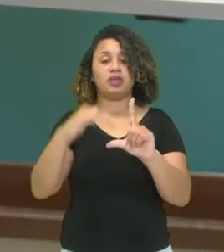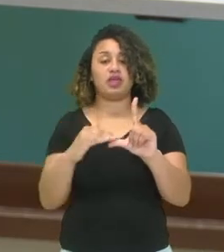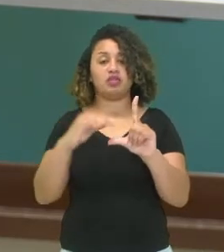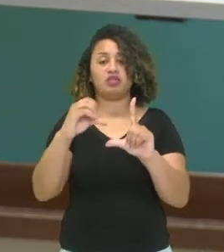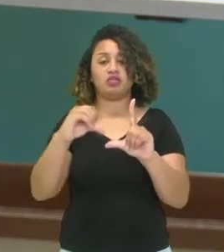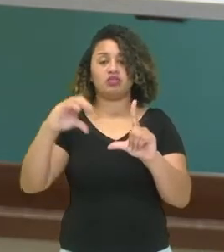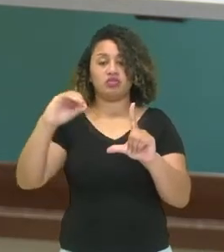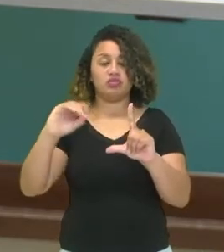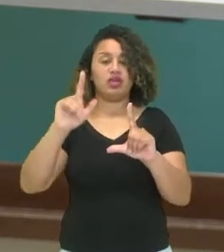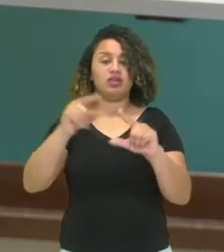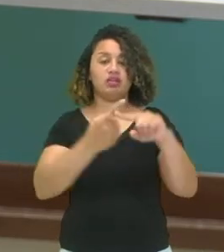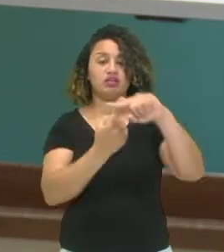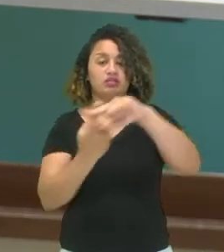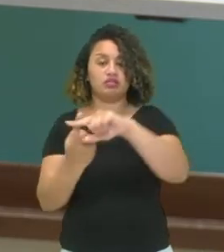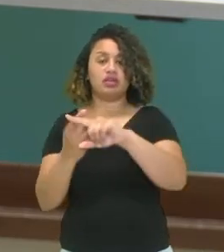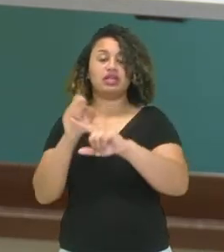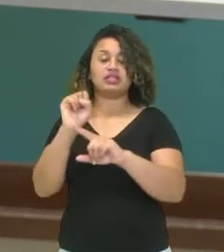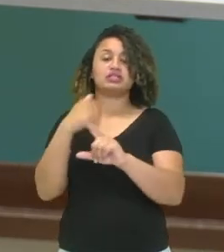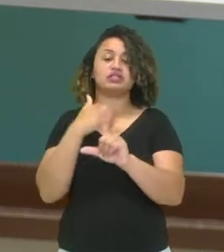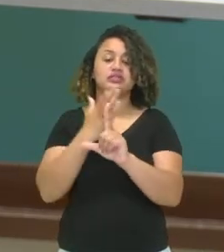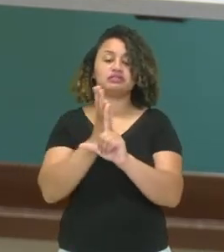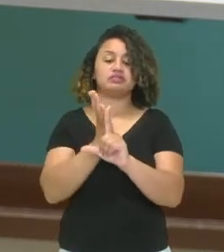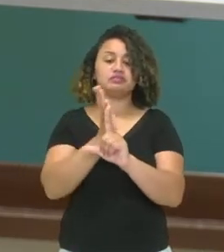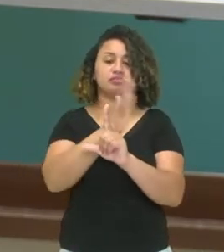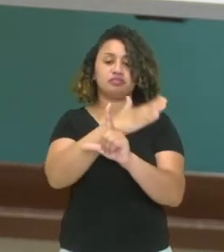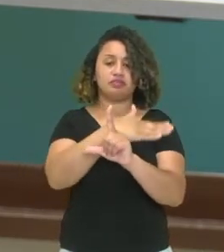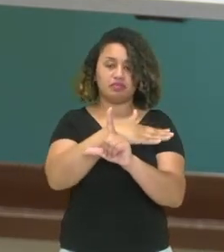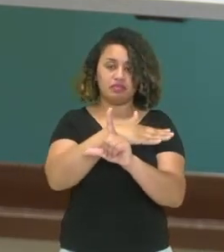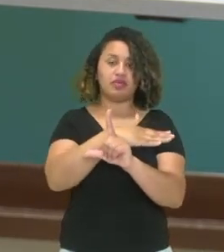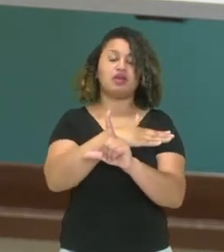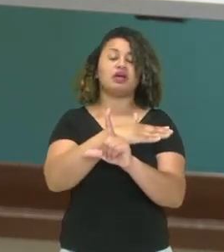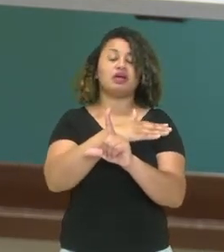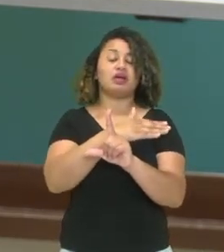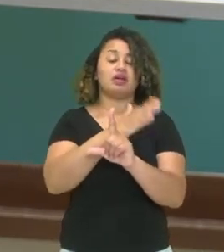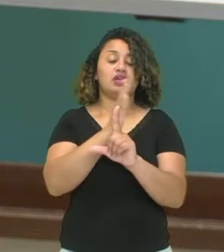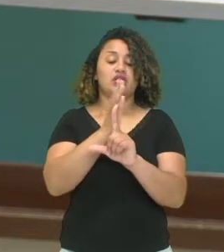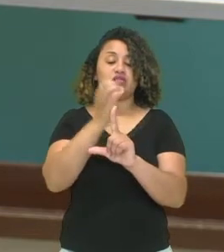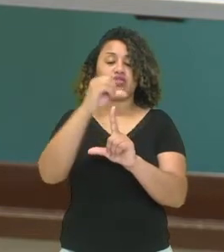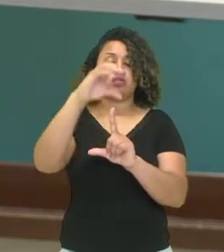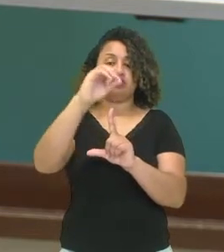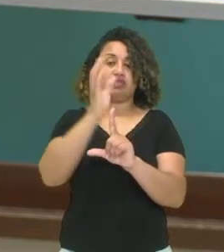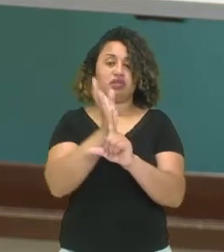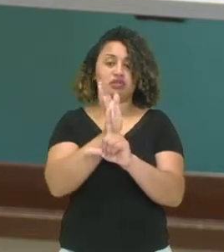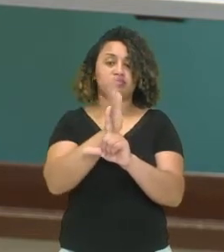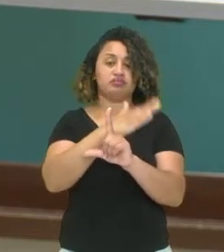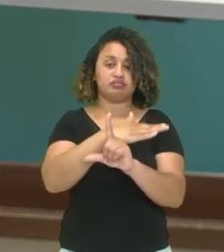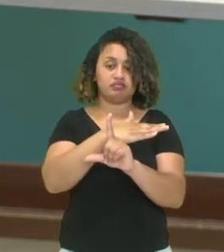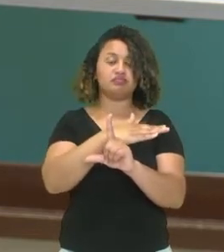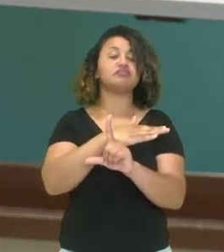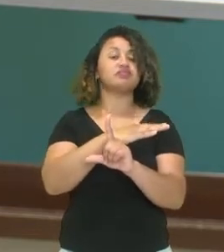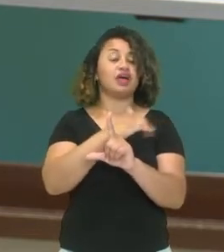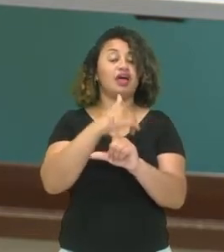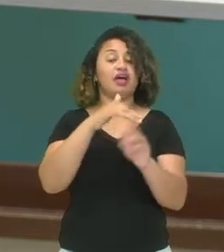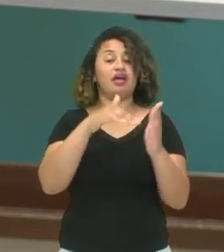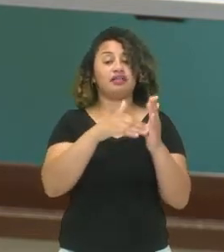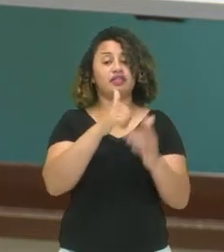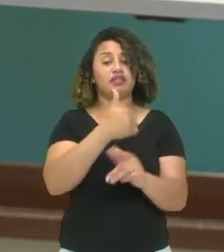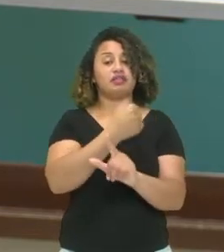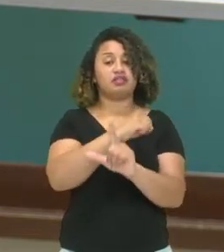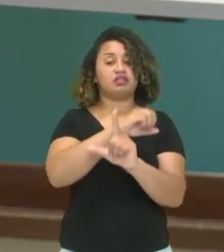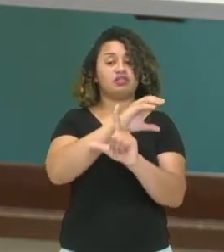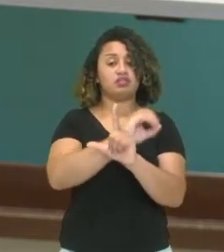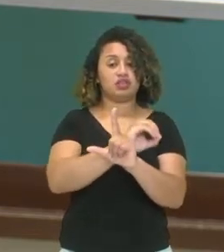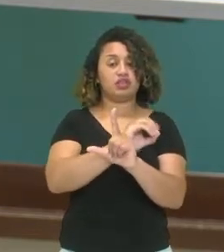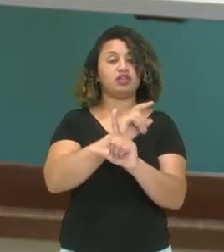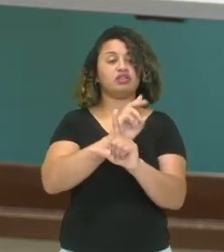é positivo. Se ele for maior ou igual a 90 graus, maior que 90 graus, até 180 graus, ele vai